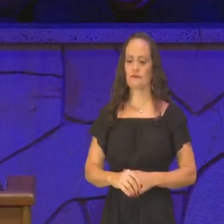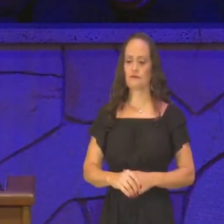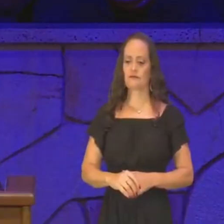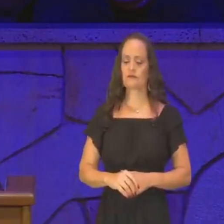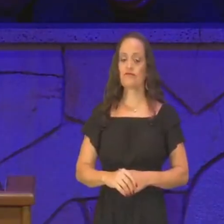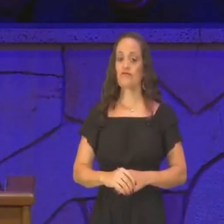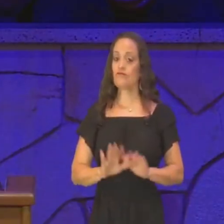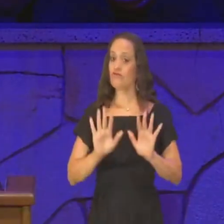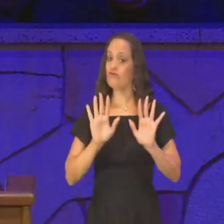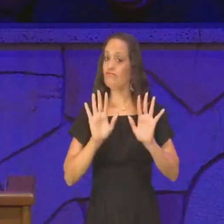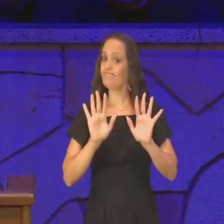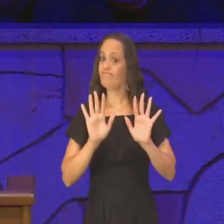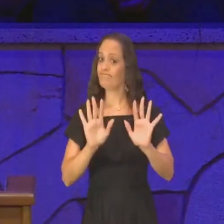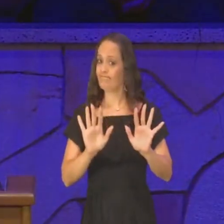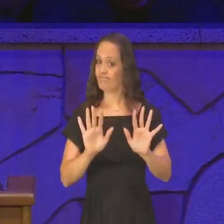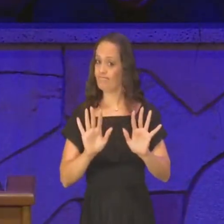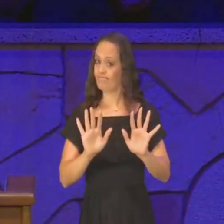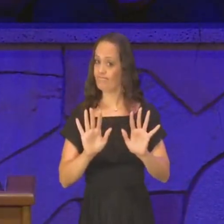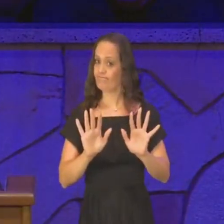No entanto,